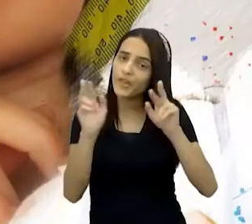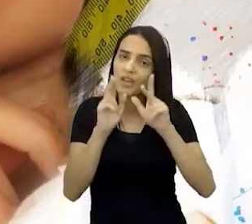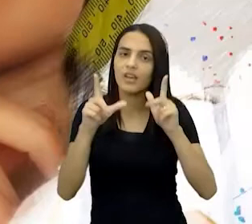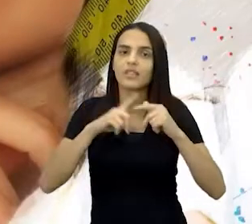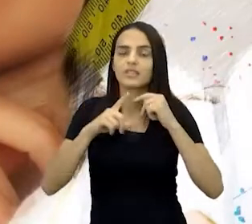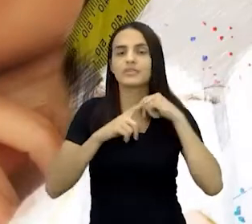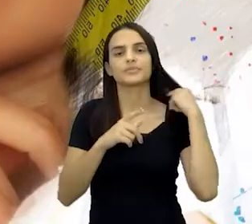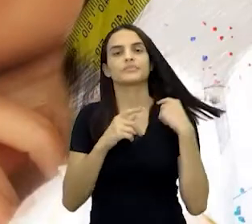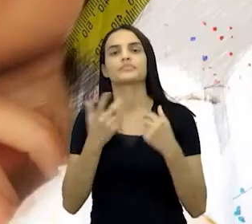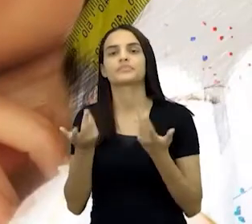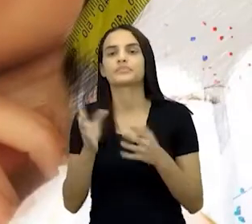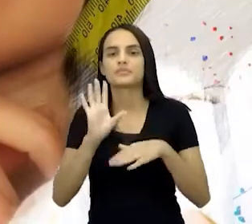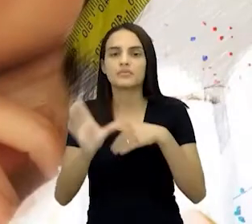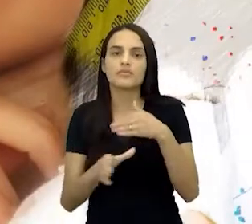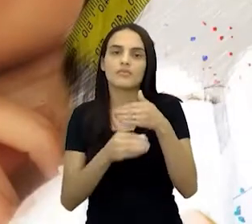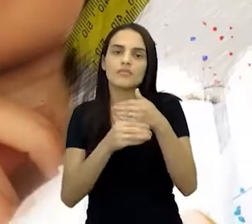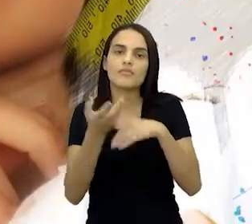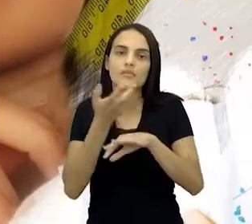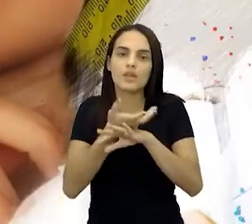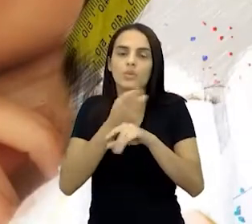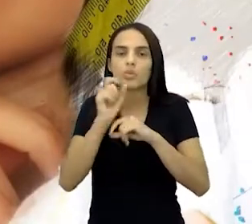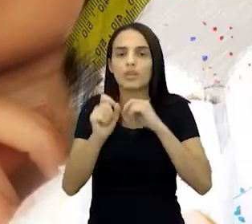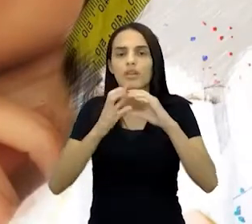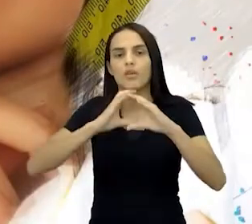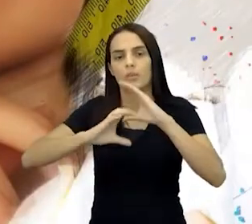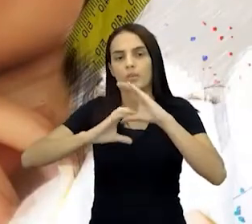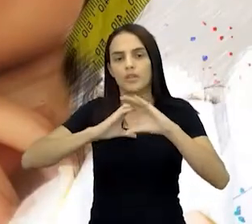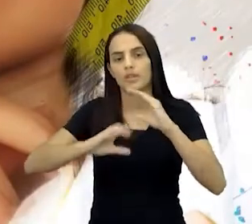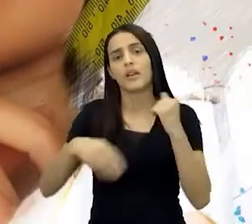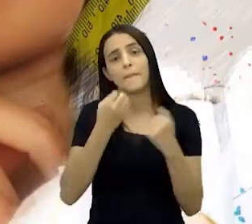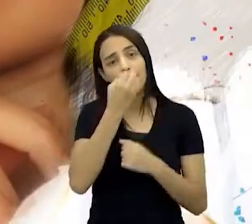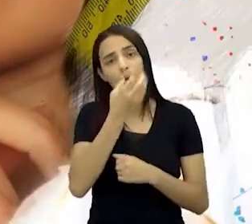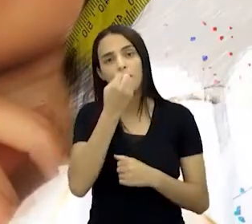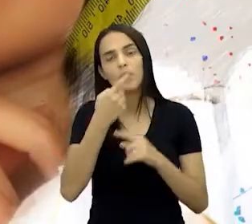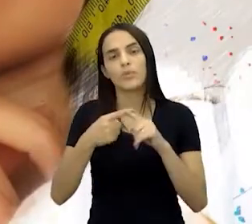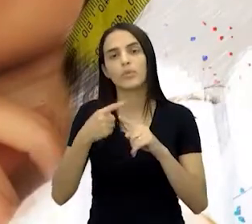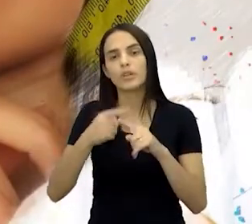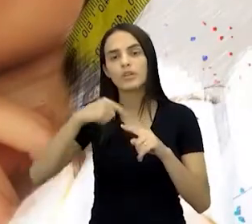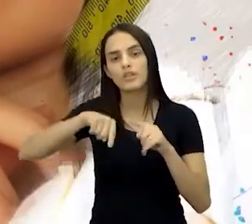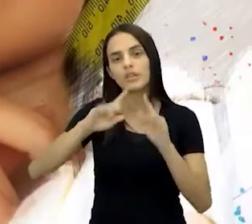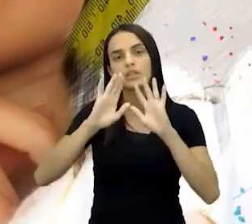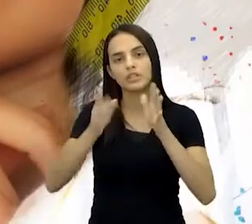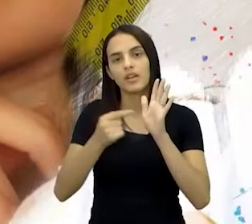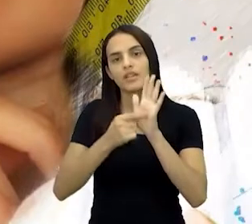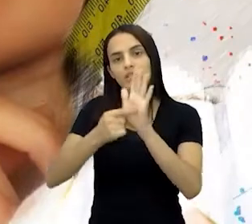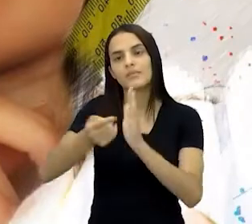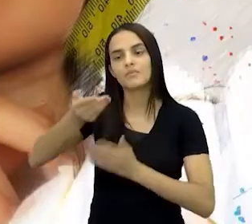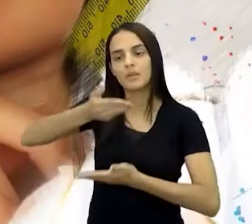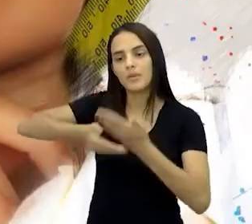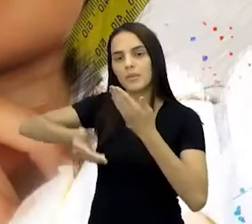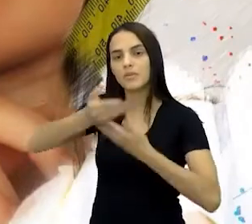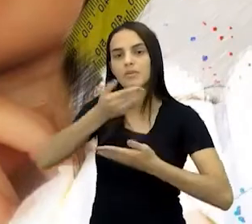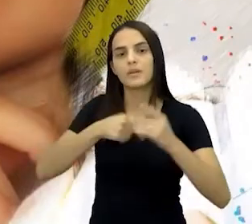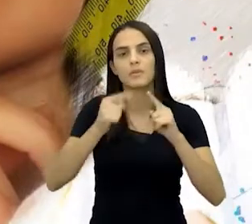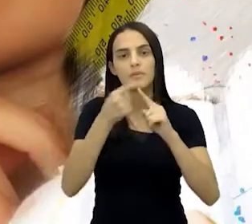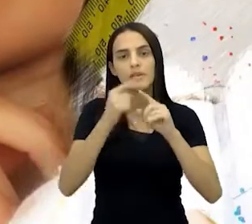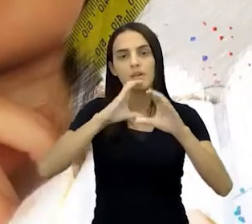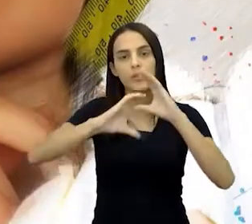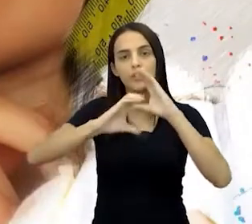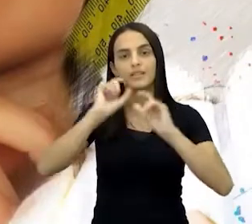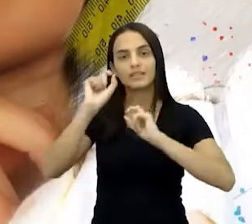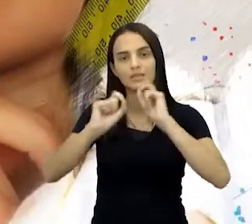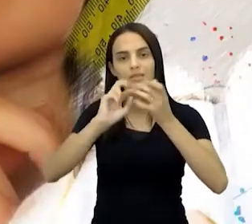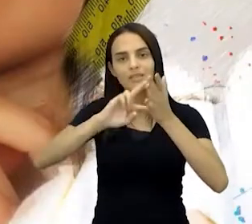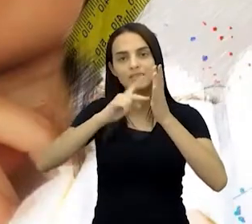diferenciada do componente do que é comunicação. E isso é muito bom, porque a gente já traz um momento de trocas. Porque comunicação é isso, é troca,